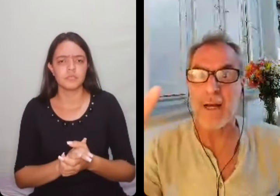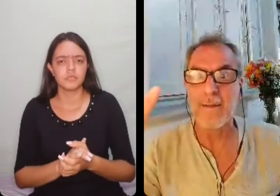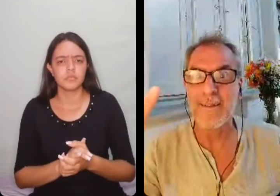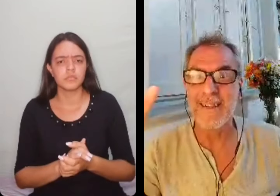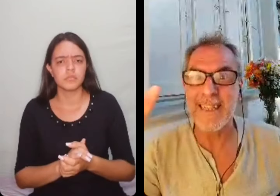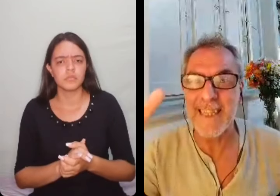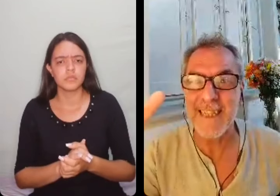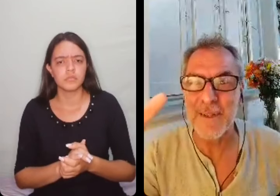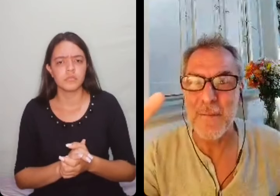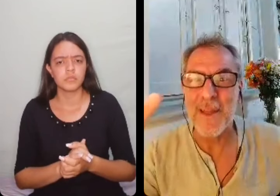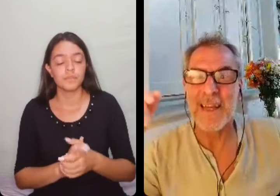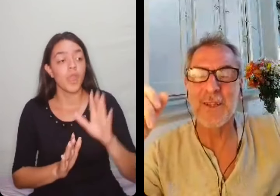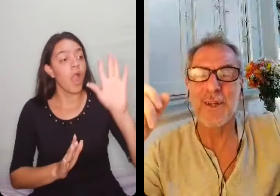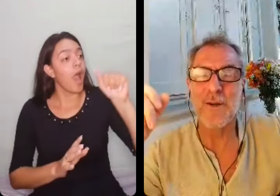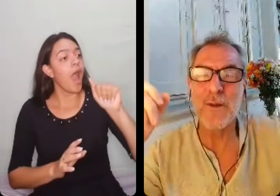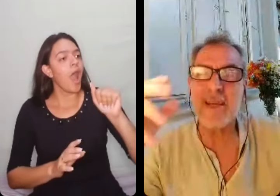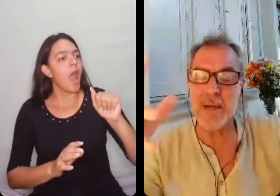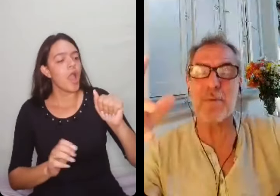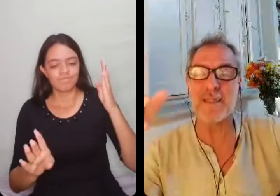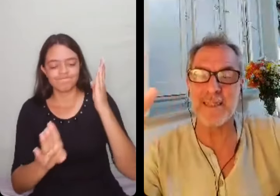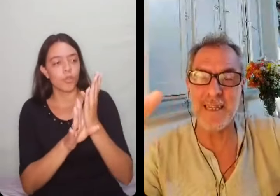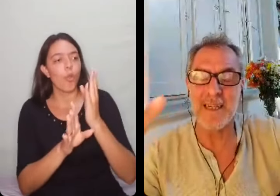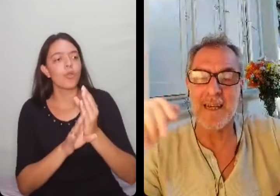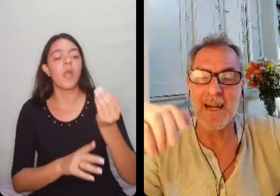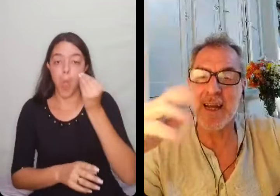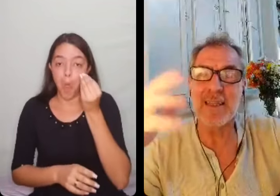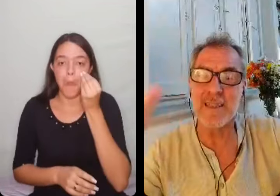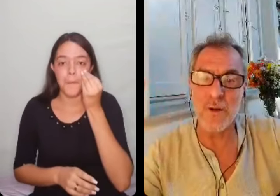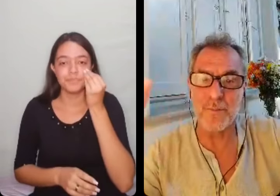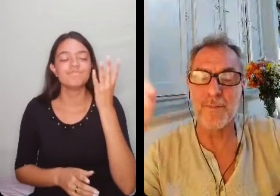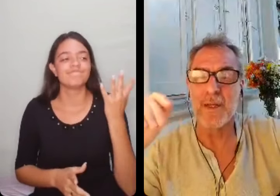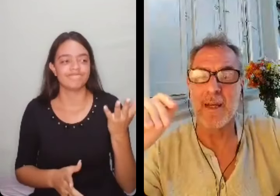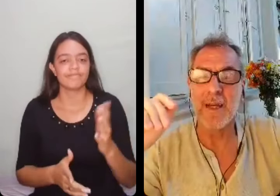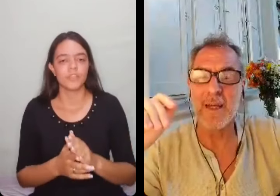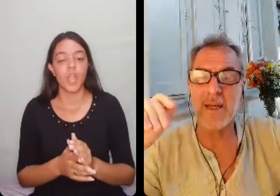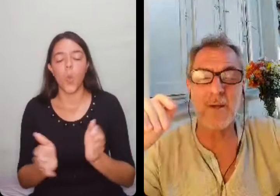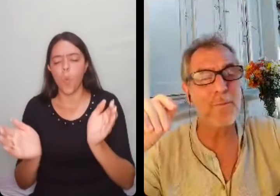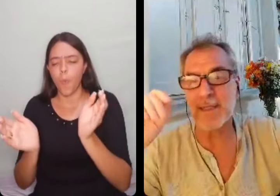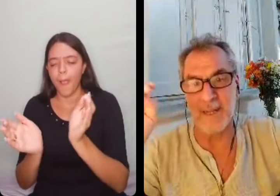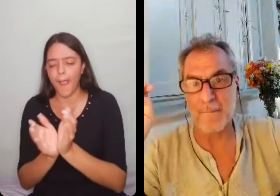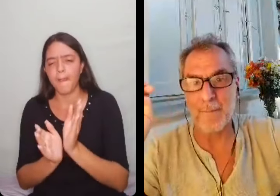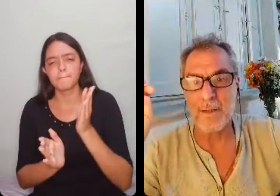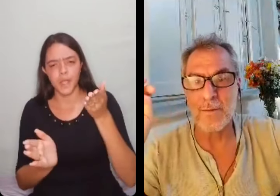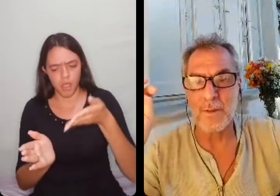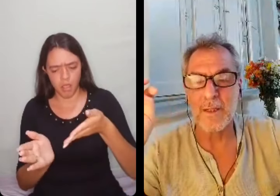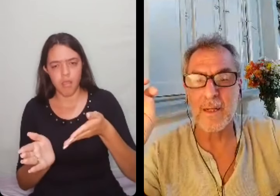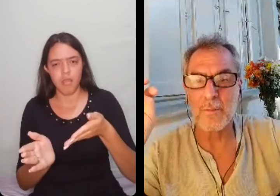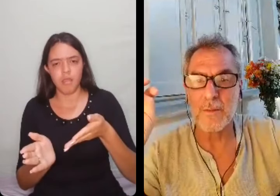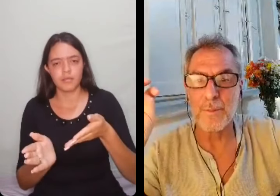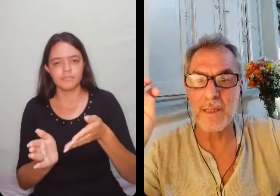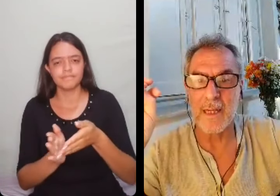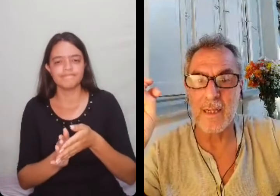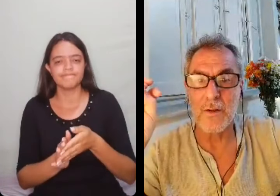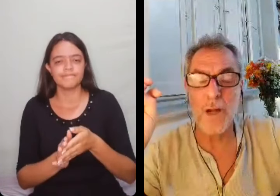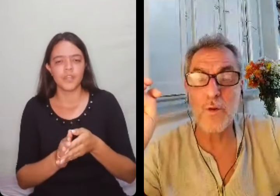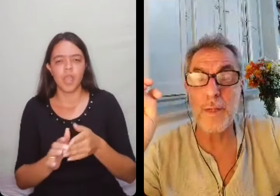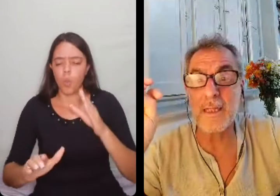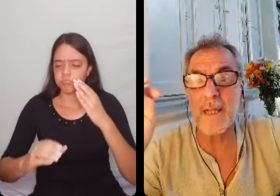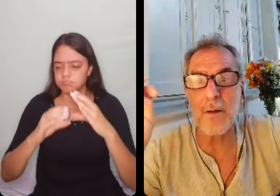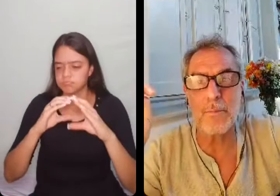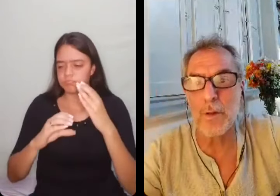Vamos tentar. Entende? Com uma equipe assim, a criação é um prazer. É realmente um prazer.